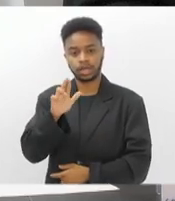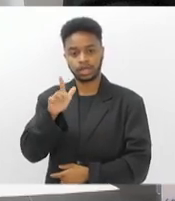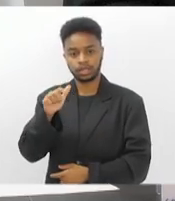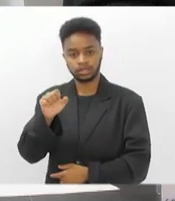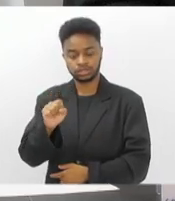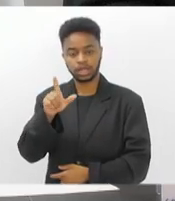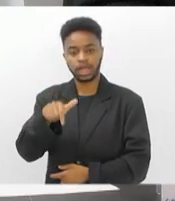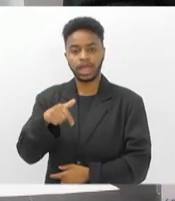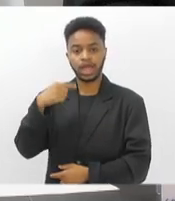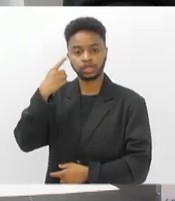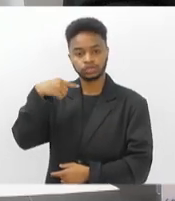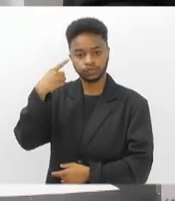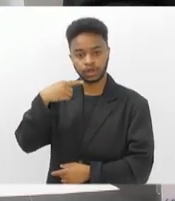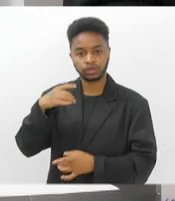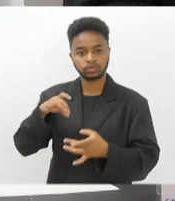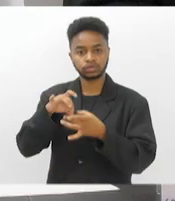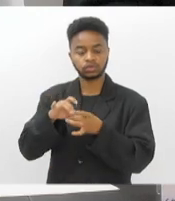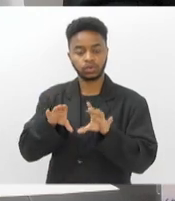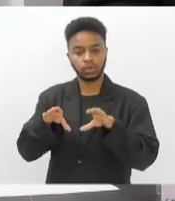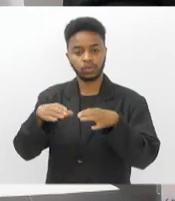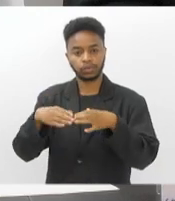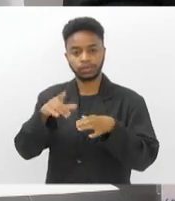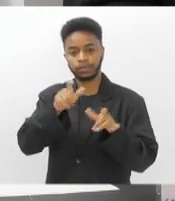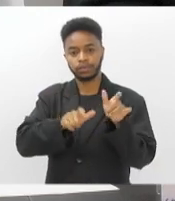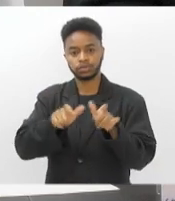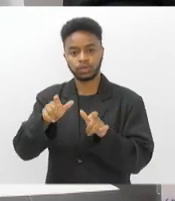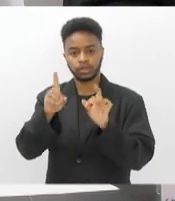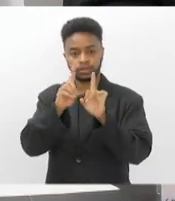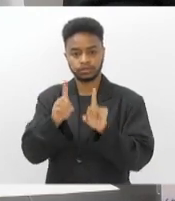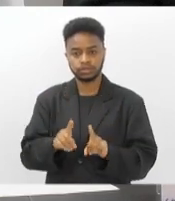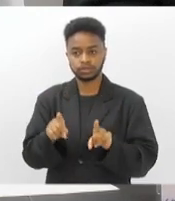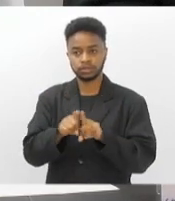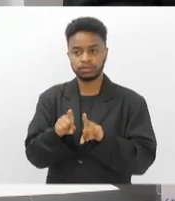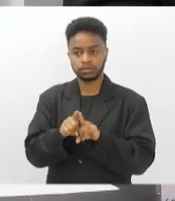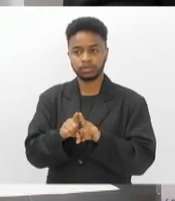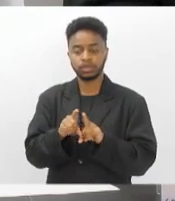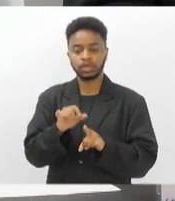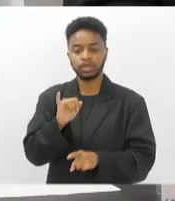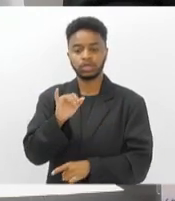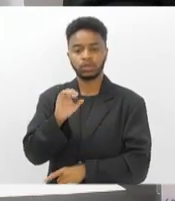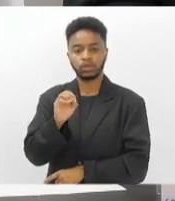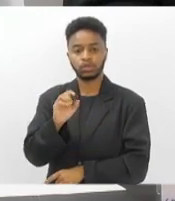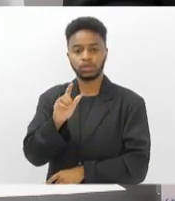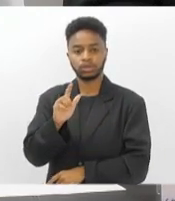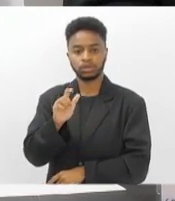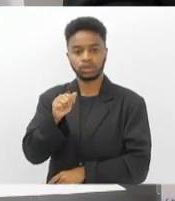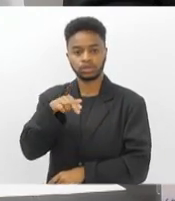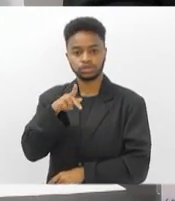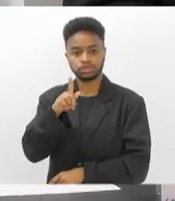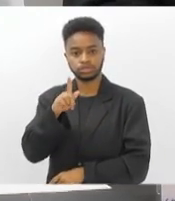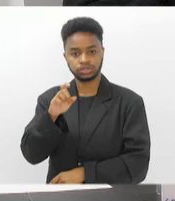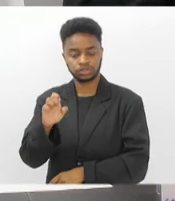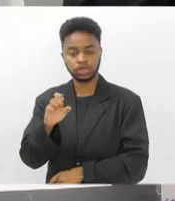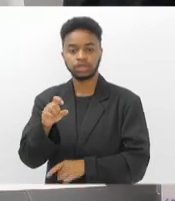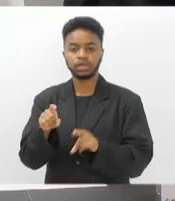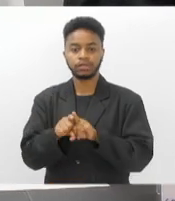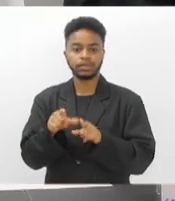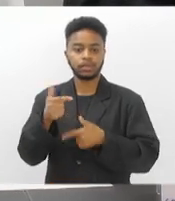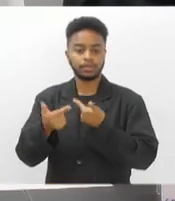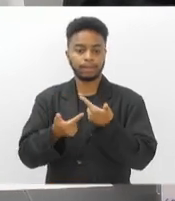deficiência e também a Yolanda Hermógenes que é minha coordenadora na comissão e que tem feito um trabalho incrível